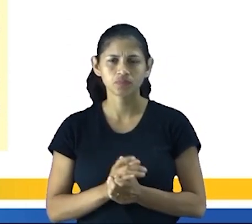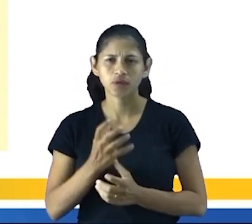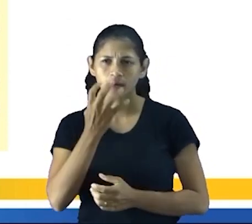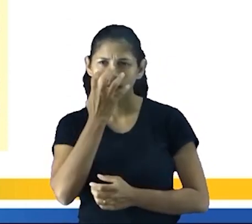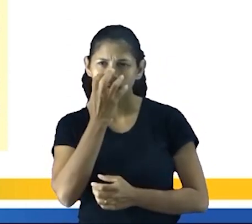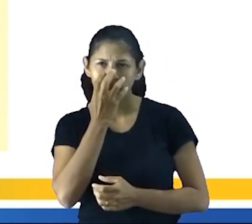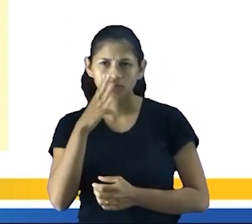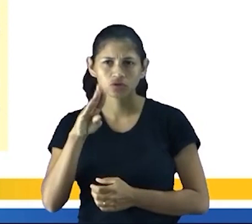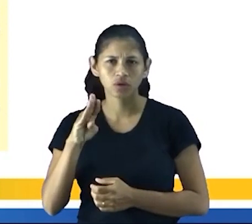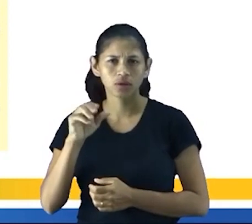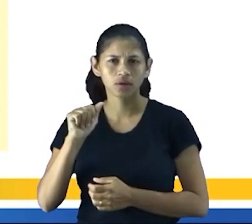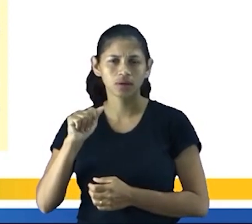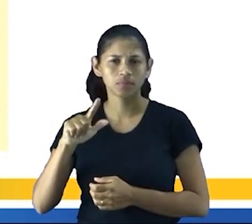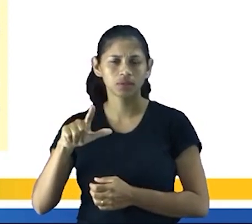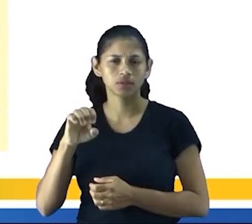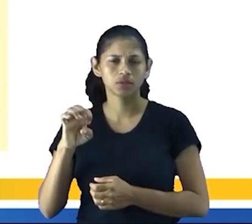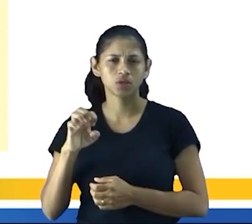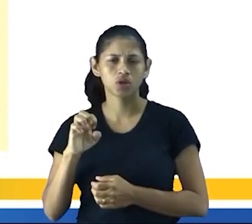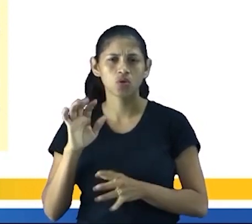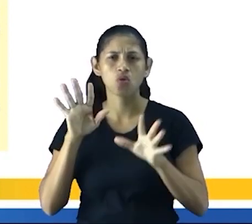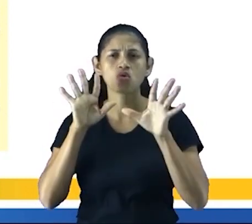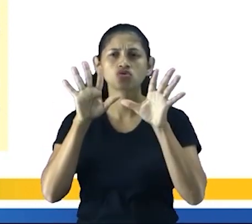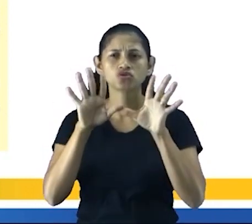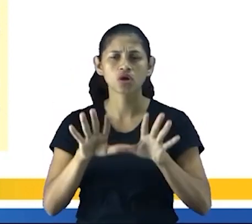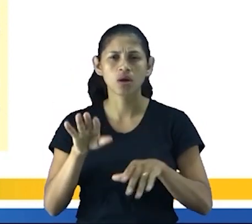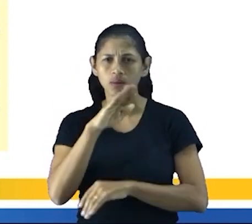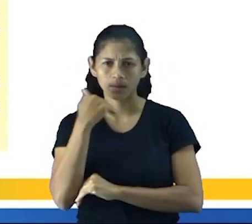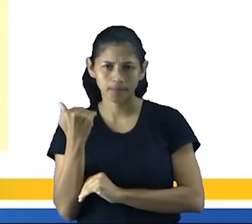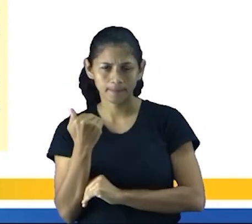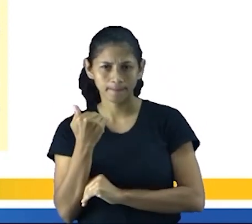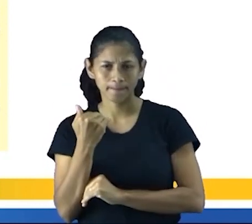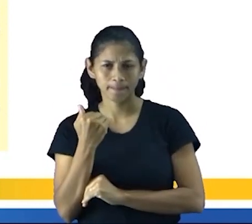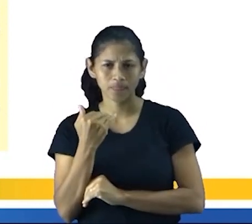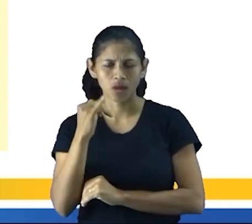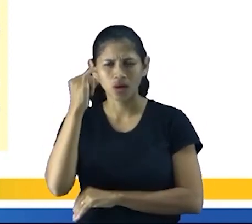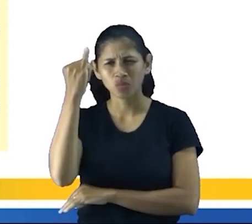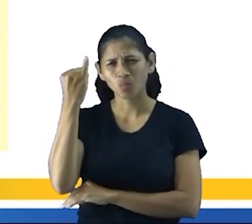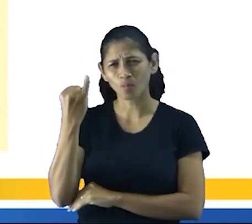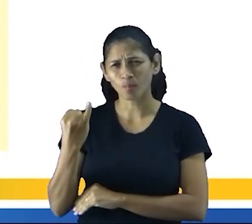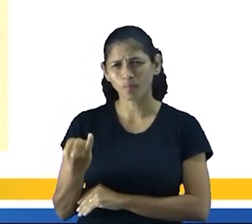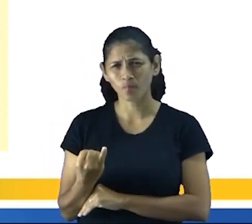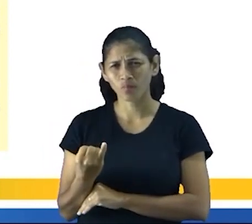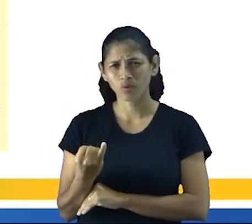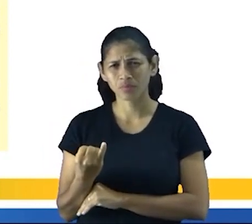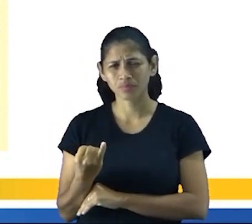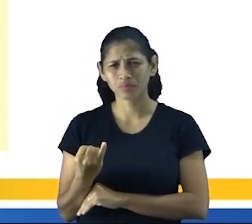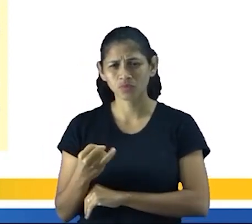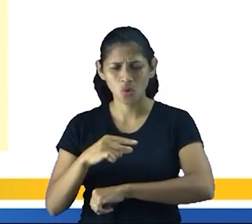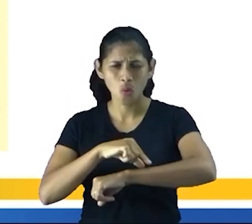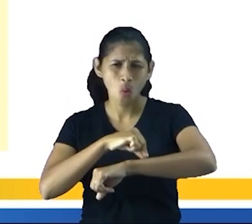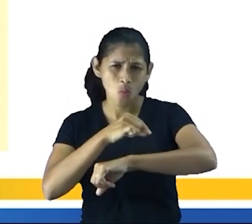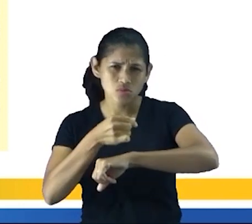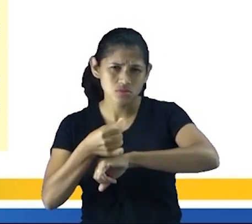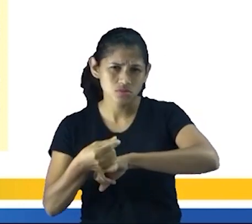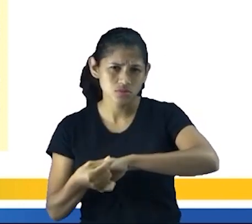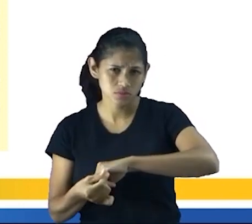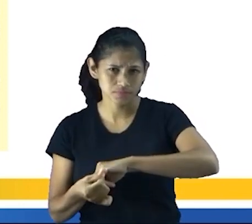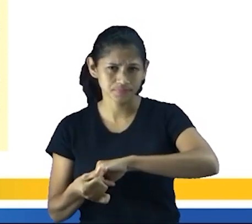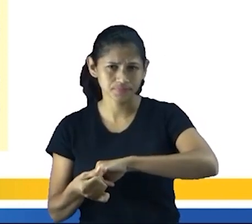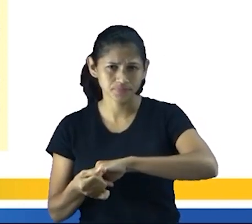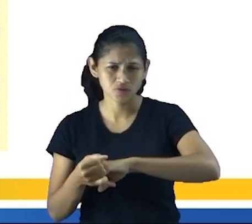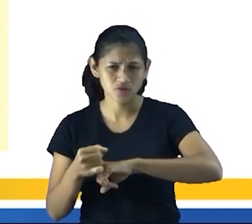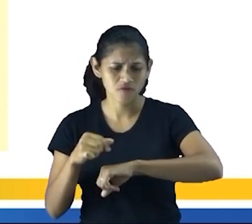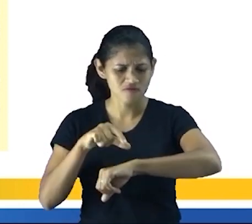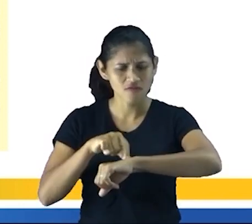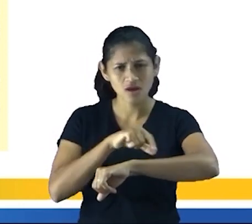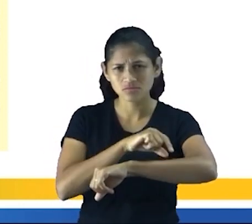A cachorra-baleia estava para morrer. Tinha emagrecido, o pelo caíra-lhe em